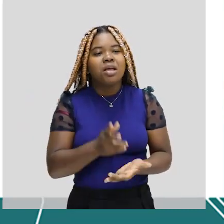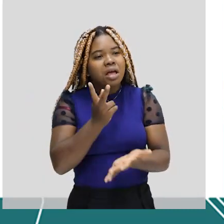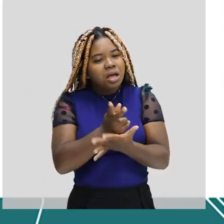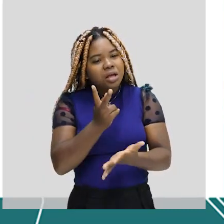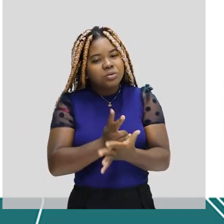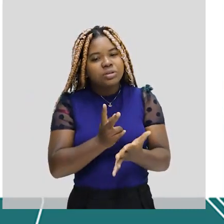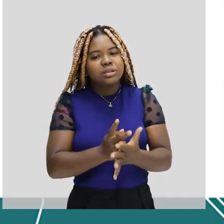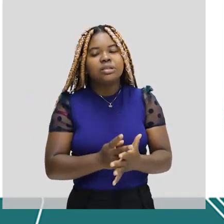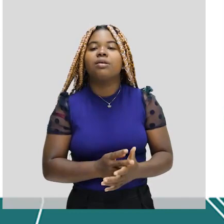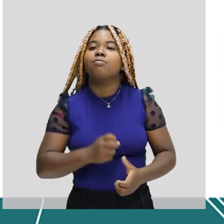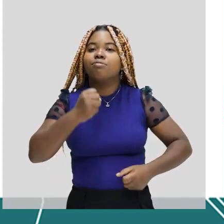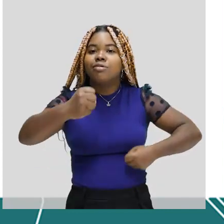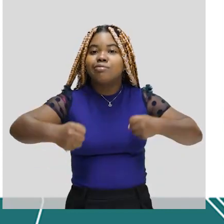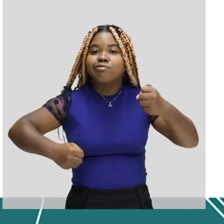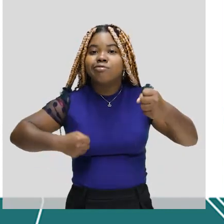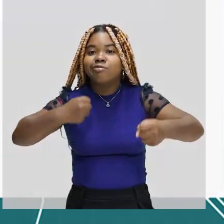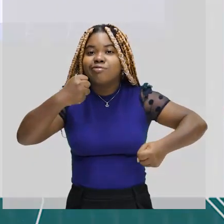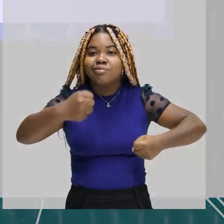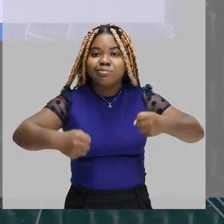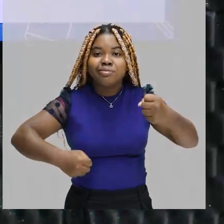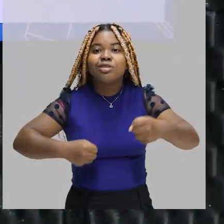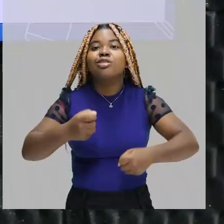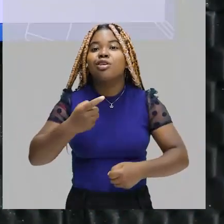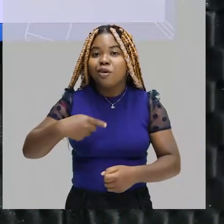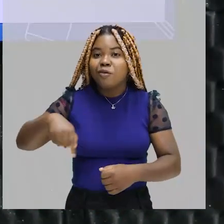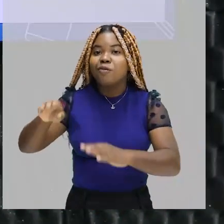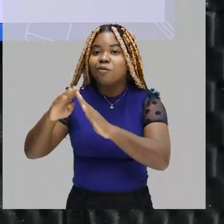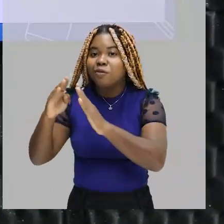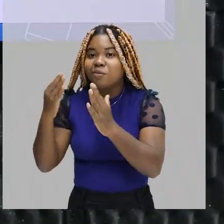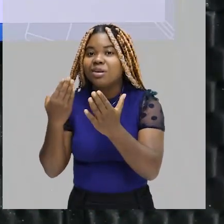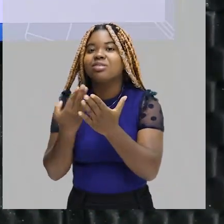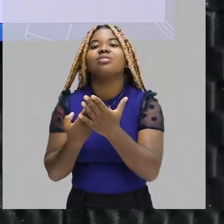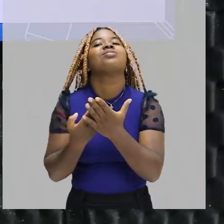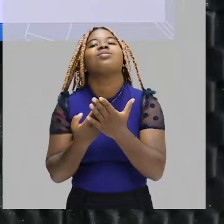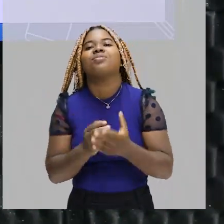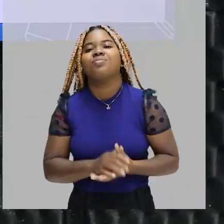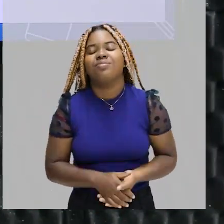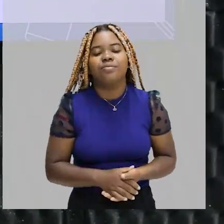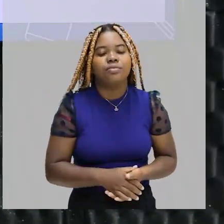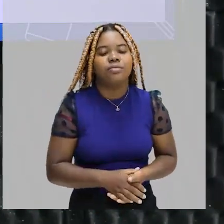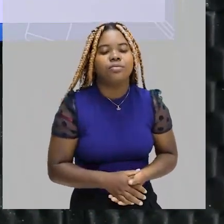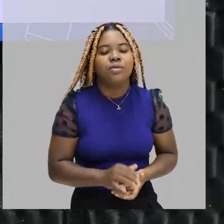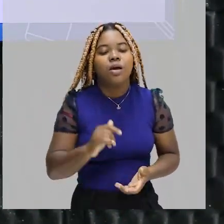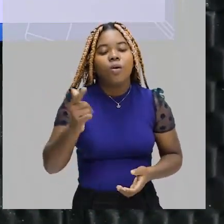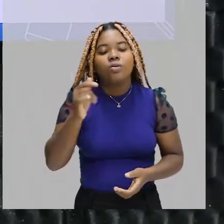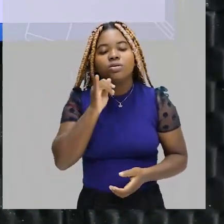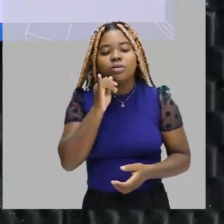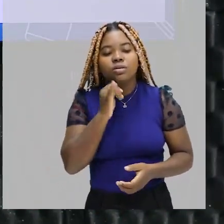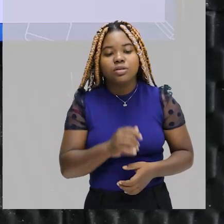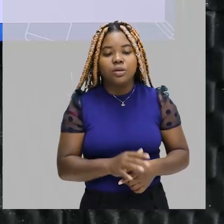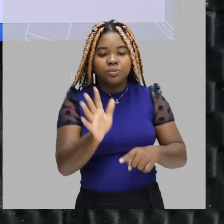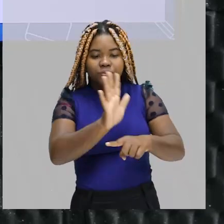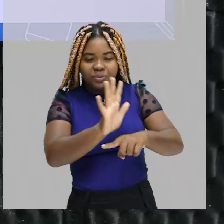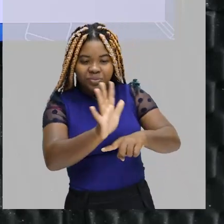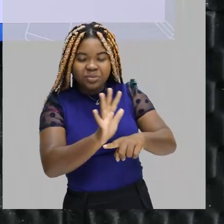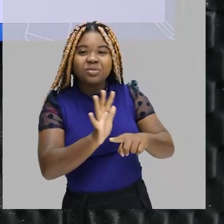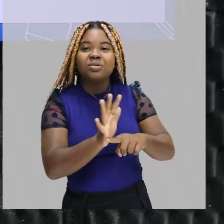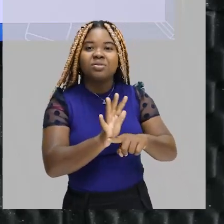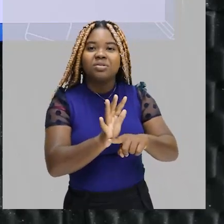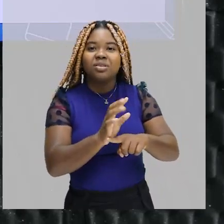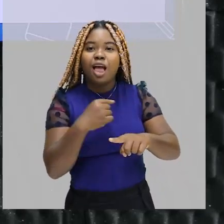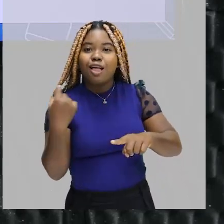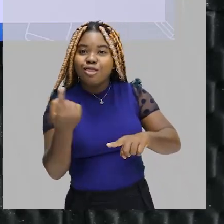bicicleta. We usually watch movies on weekends. Nós normalmente assistimos filmes nos fins de